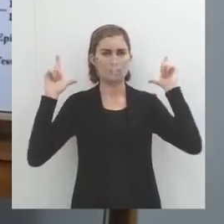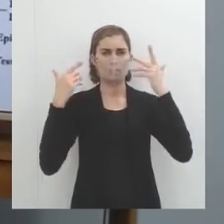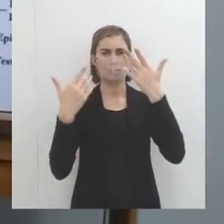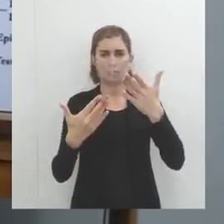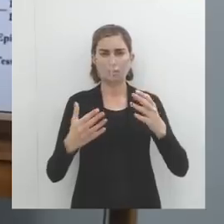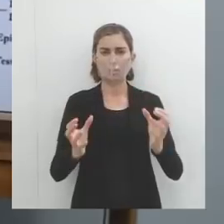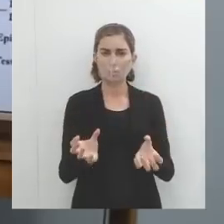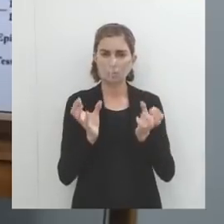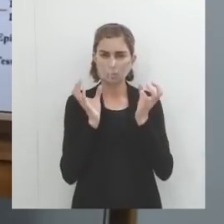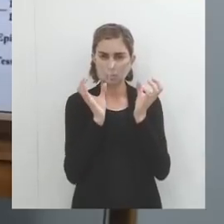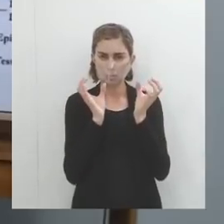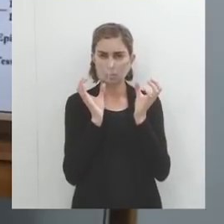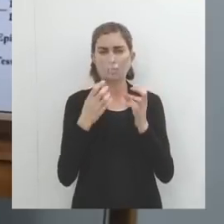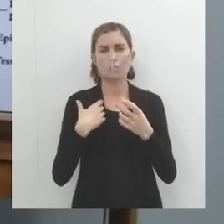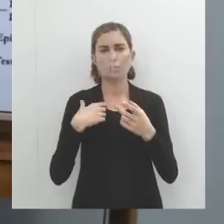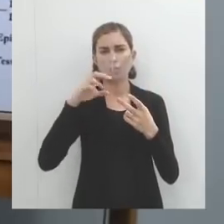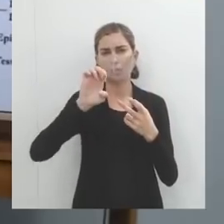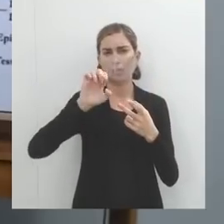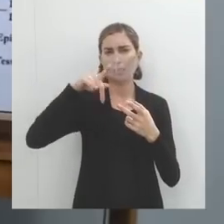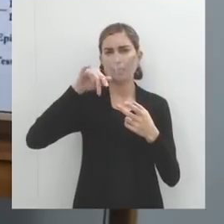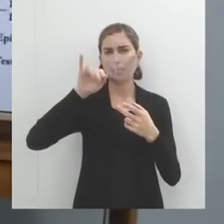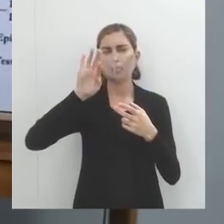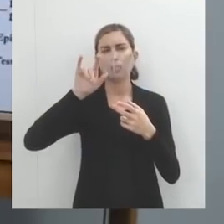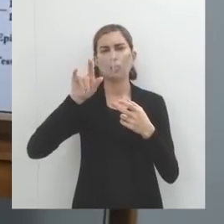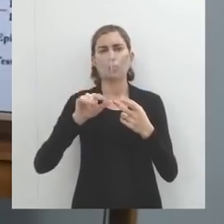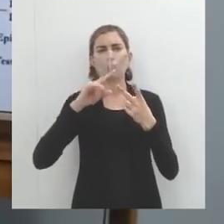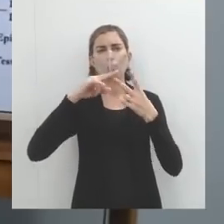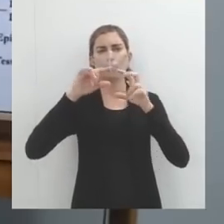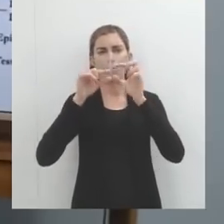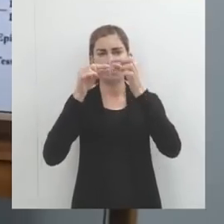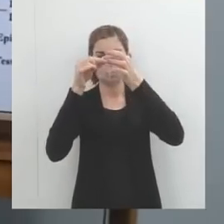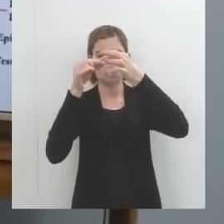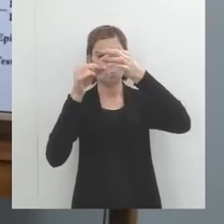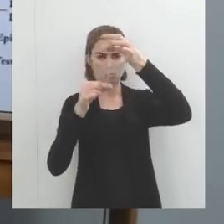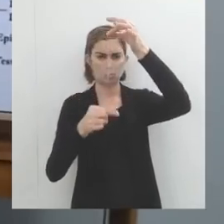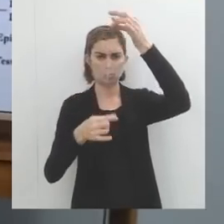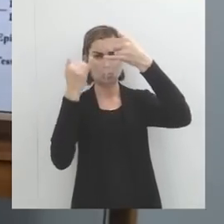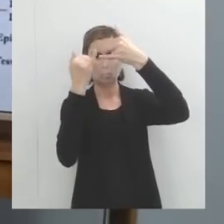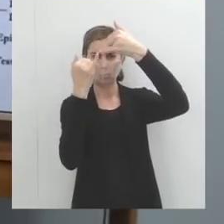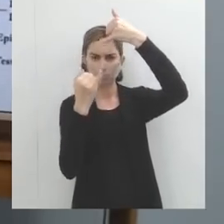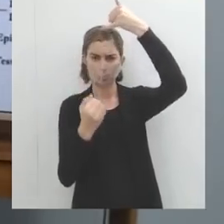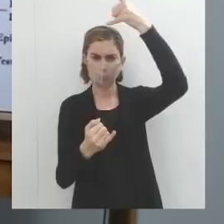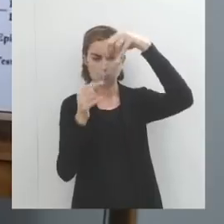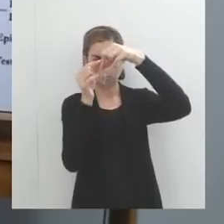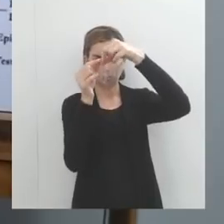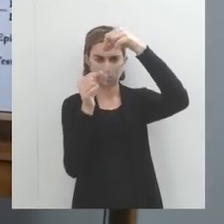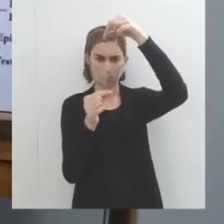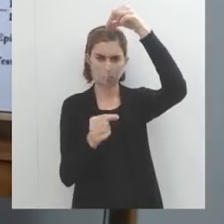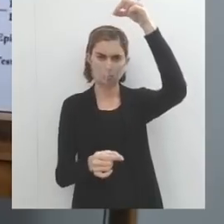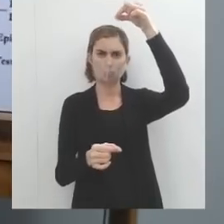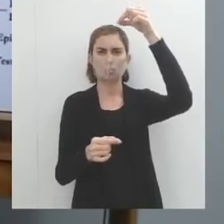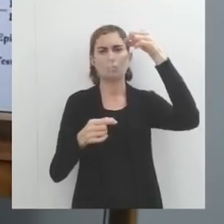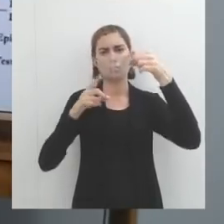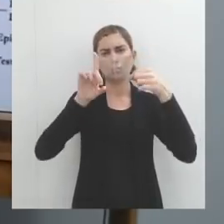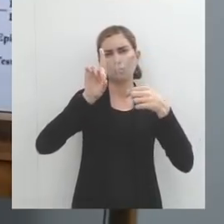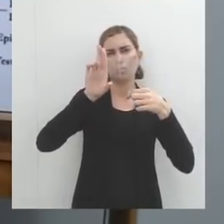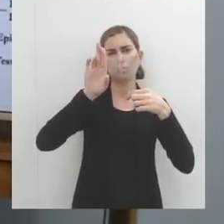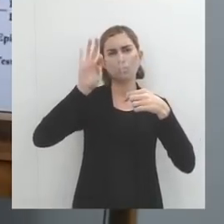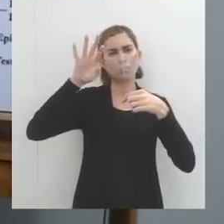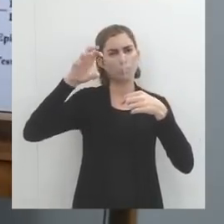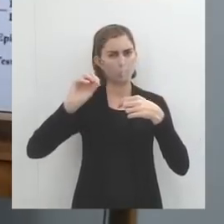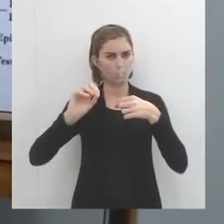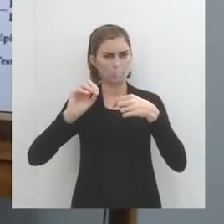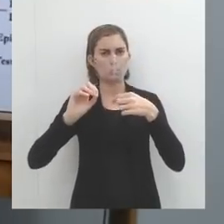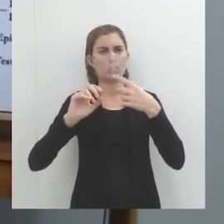os testículos, o epidídimo, o ducto ou ductos deferentes, tá? Porque são dois testículos, a gente vai